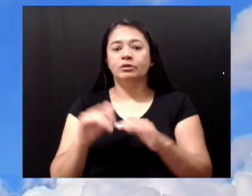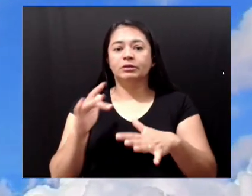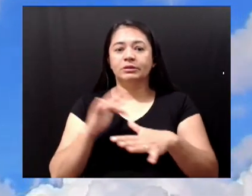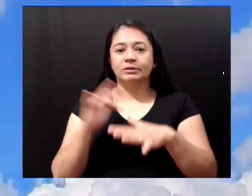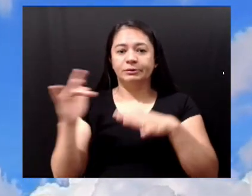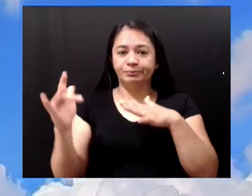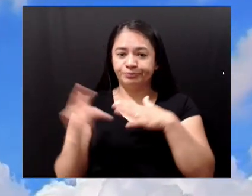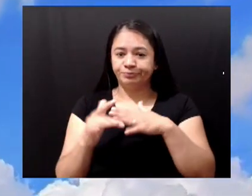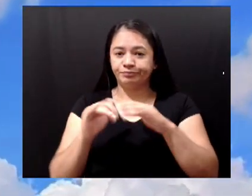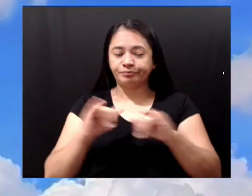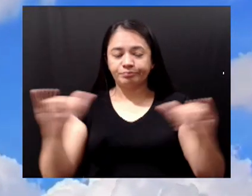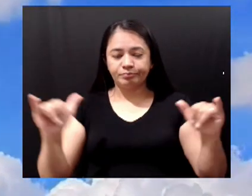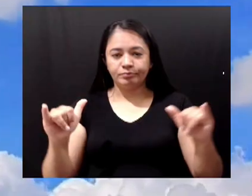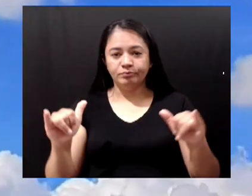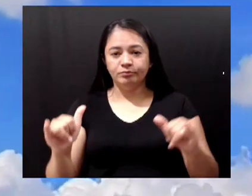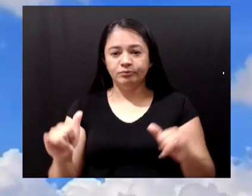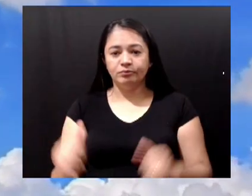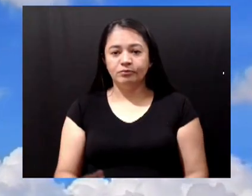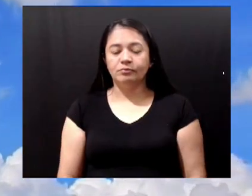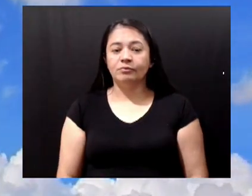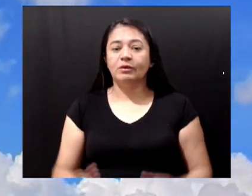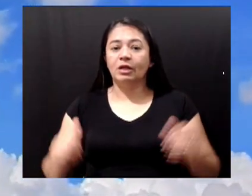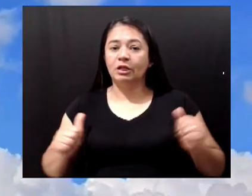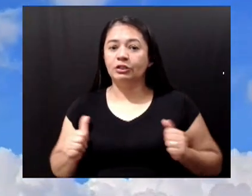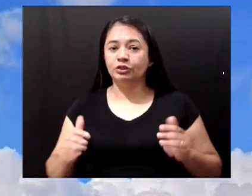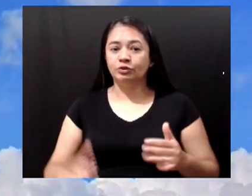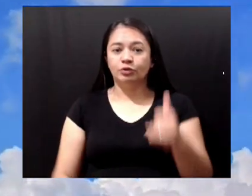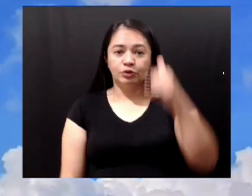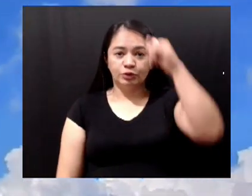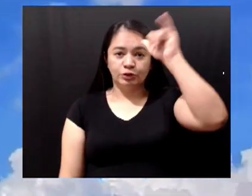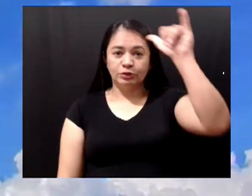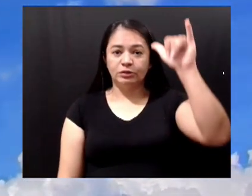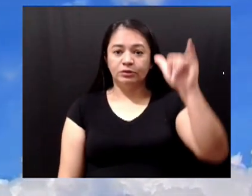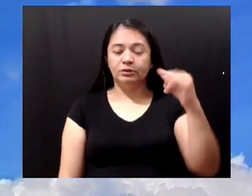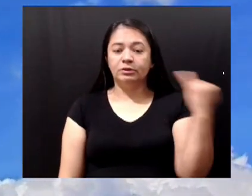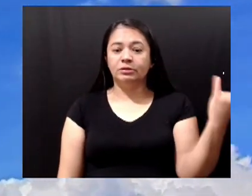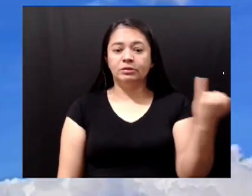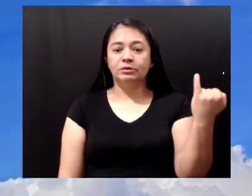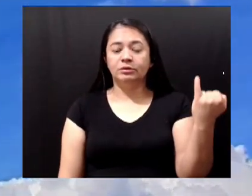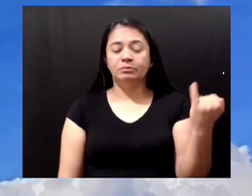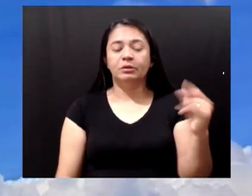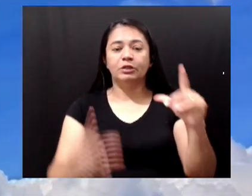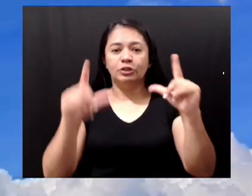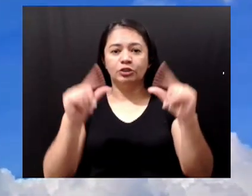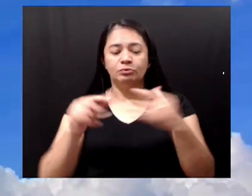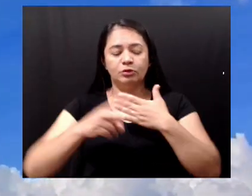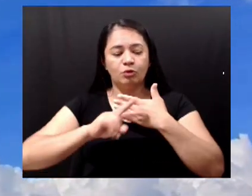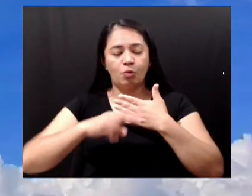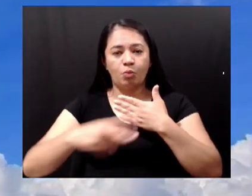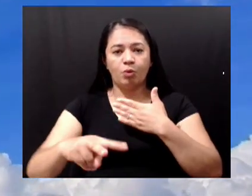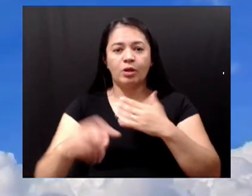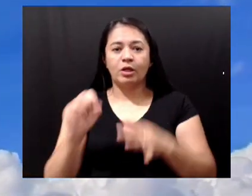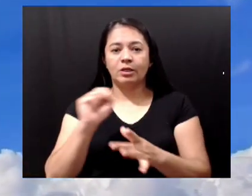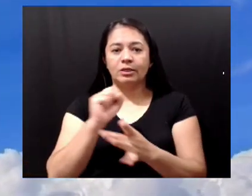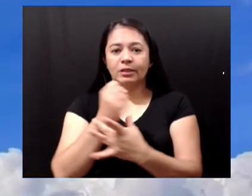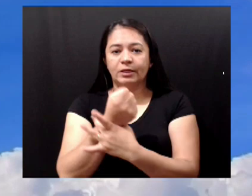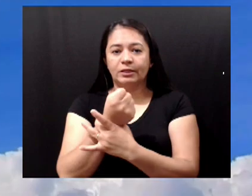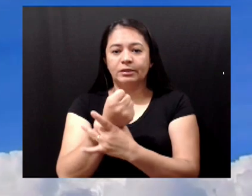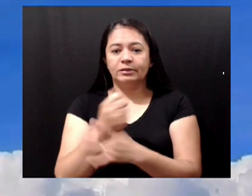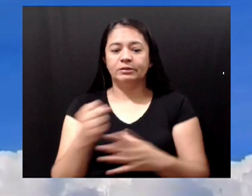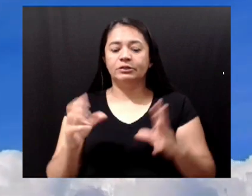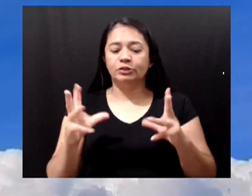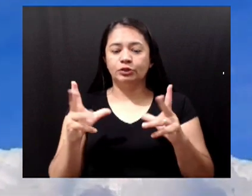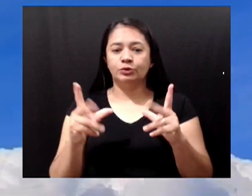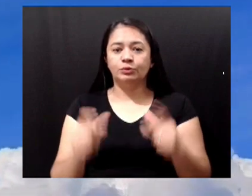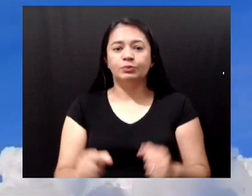A adoção de medidas preventivas é essencial para minimizar os impactos e garantir a segurança de todos.